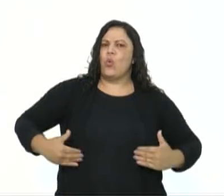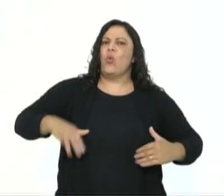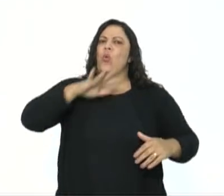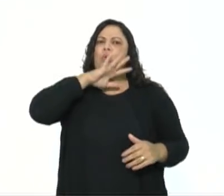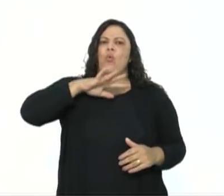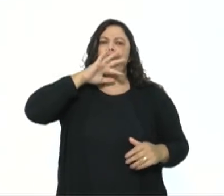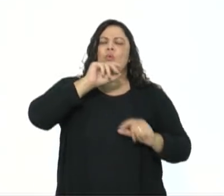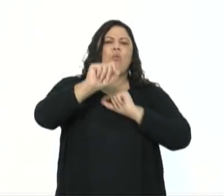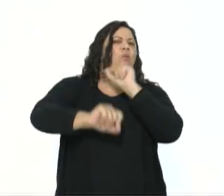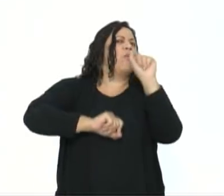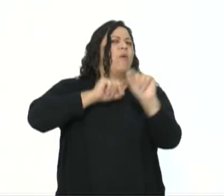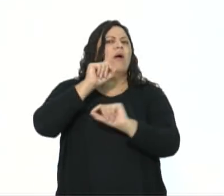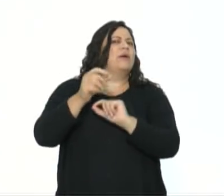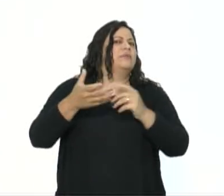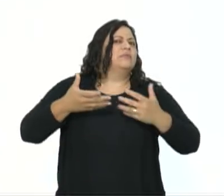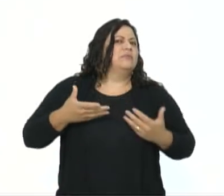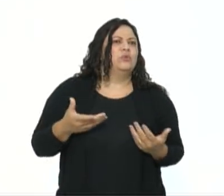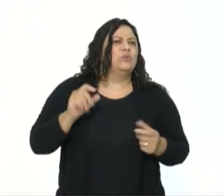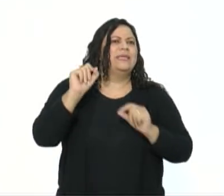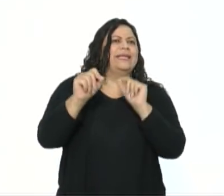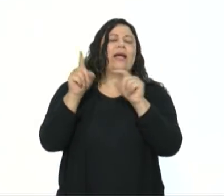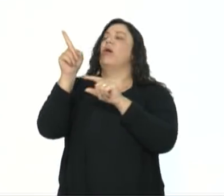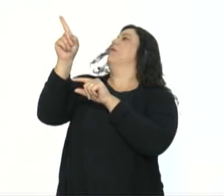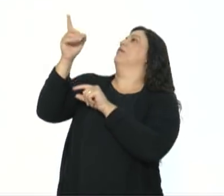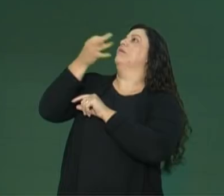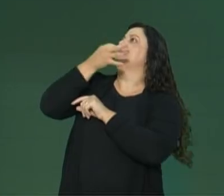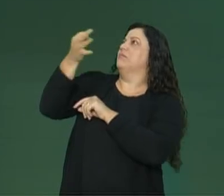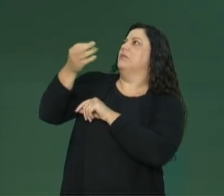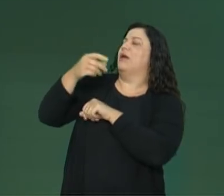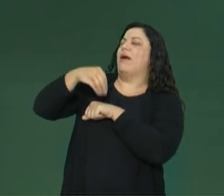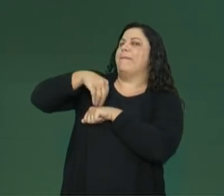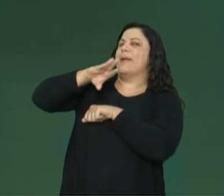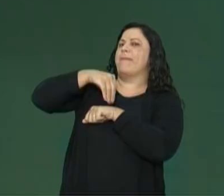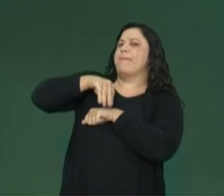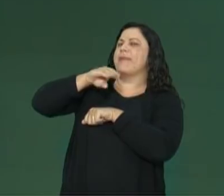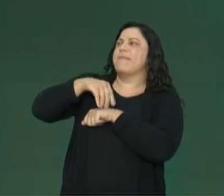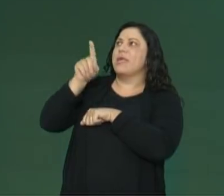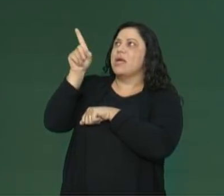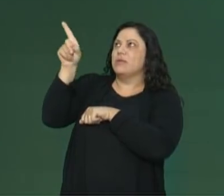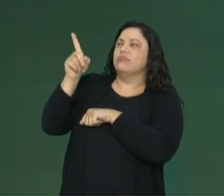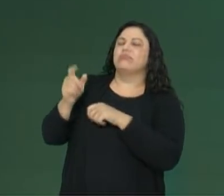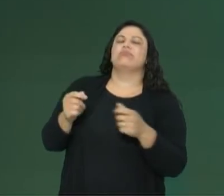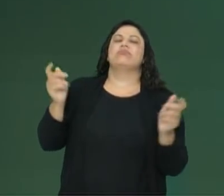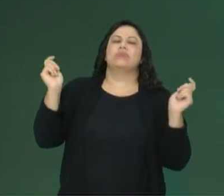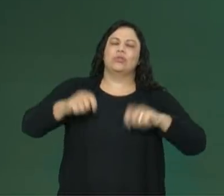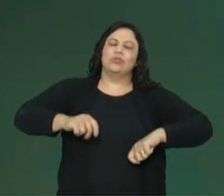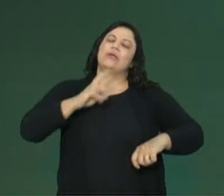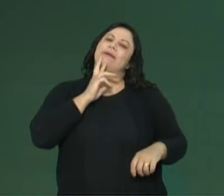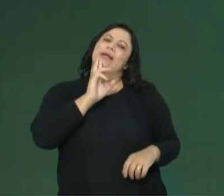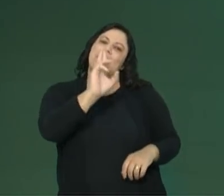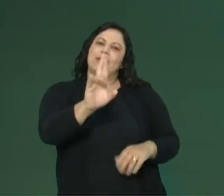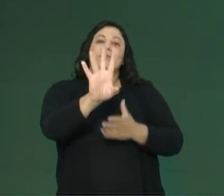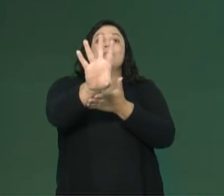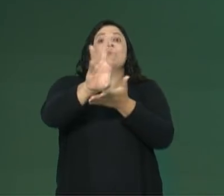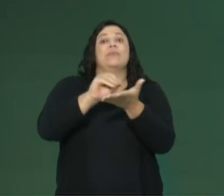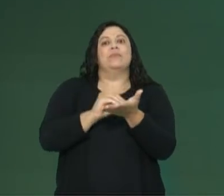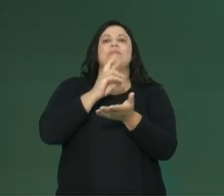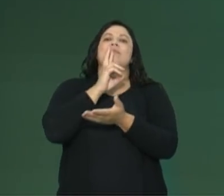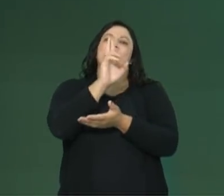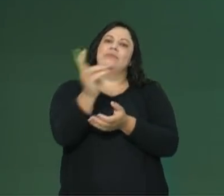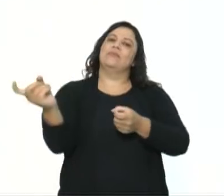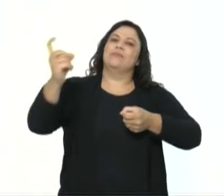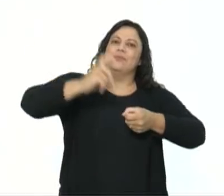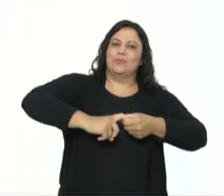de qual sistema? Olha a dica aqui com o personagem do quadrinho dando a resposta. Anota, responde e eu já